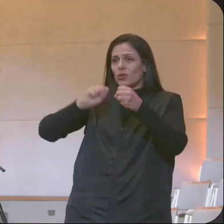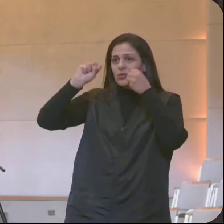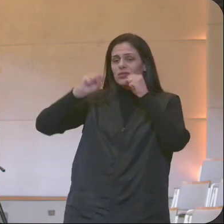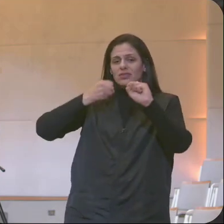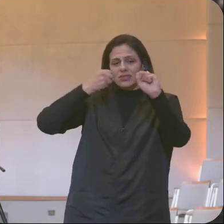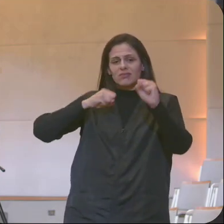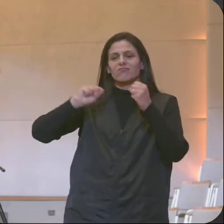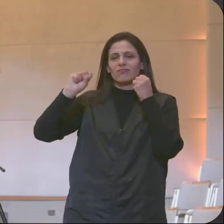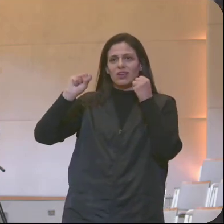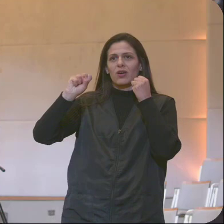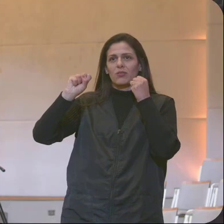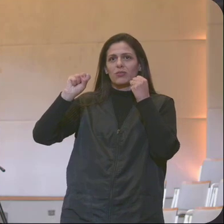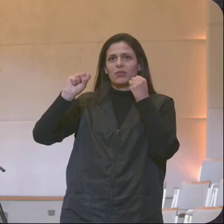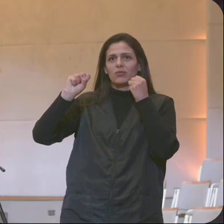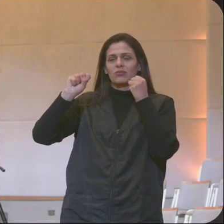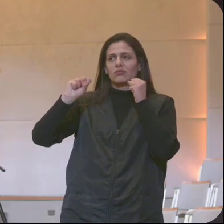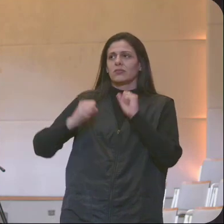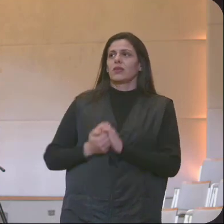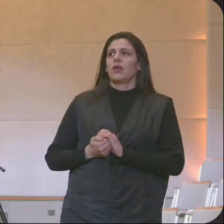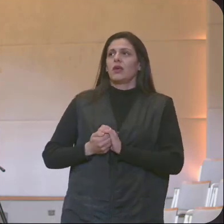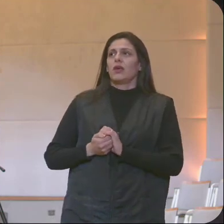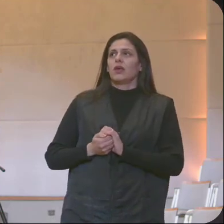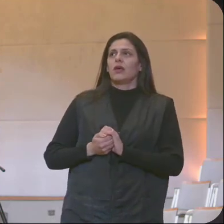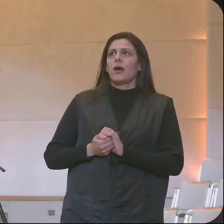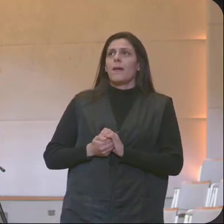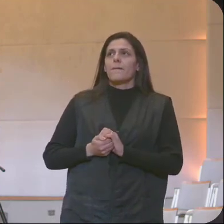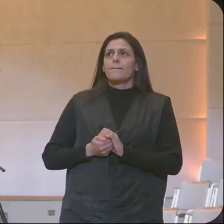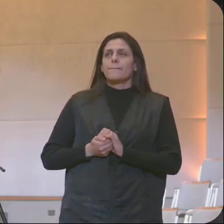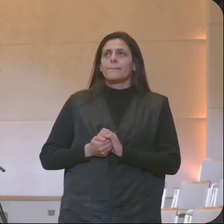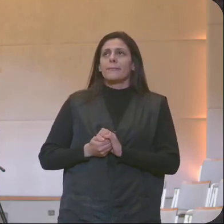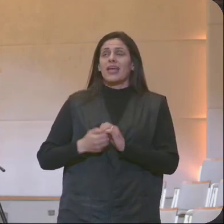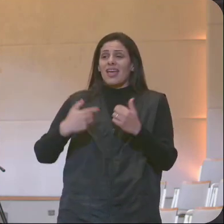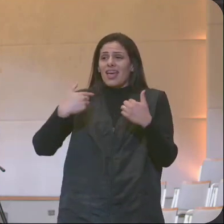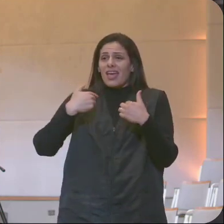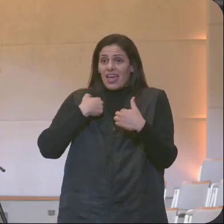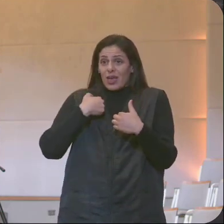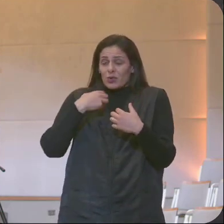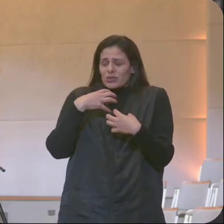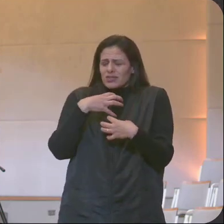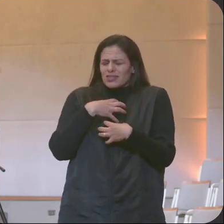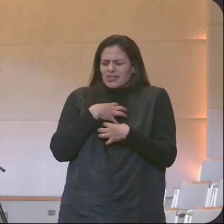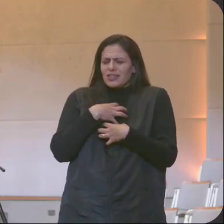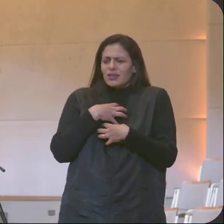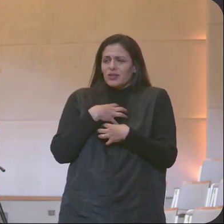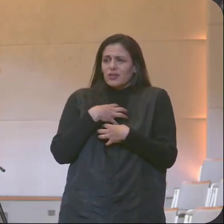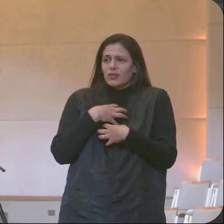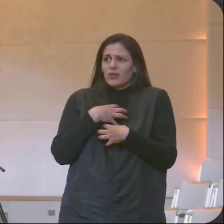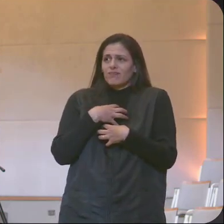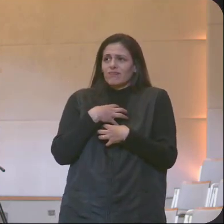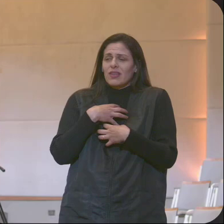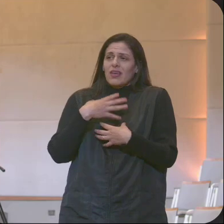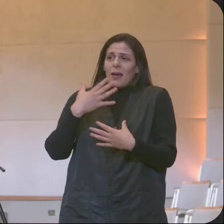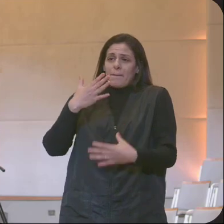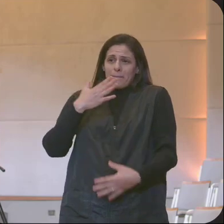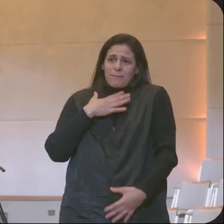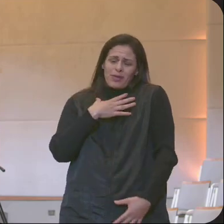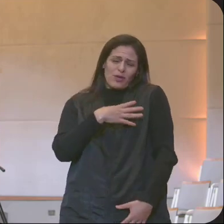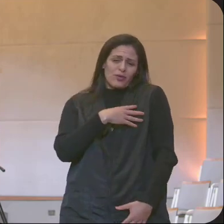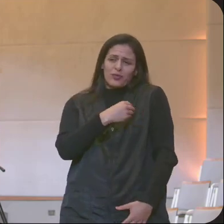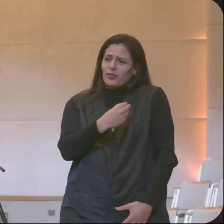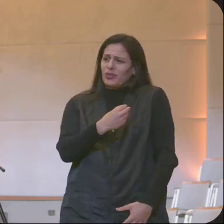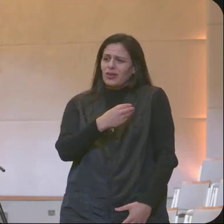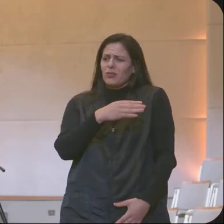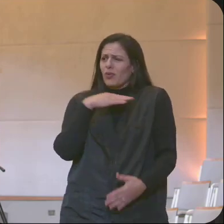faltará. E ela falou: pastor, como assim? Eu sinto falta do meu filho até hoje. Como assim Deus pode ser o meu pastor, nada